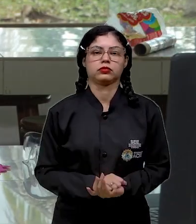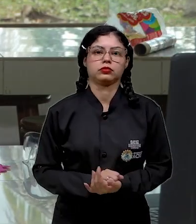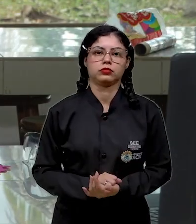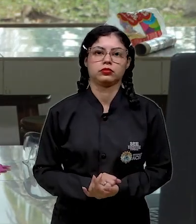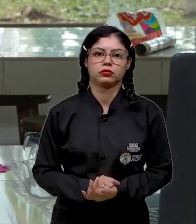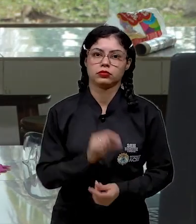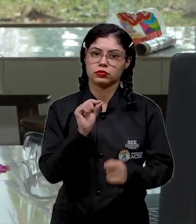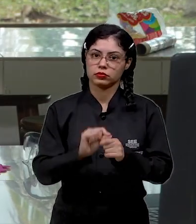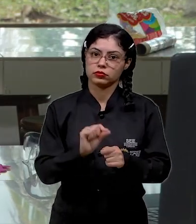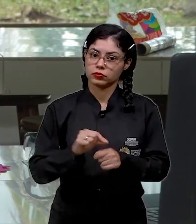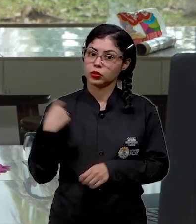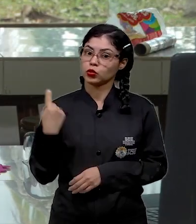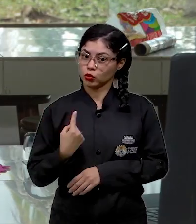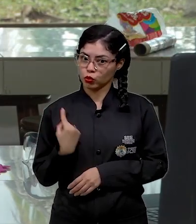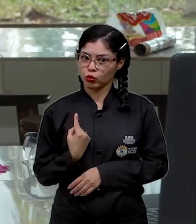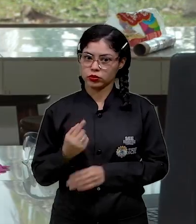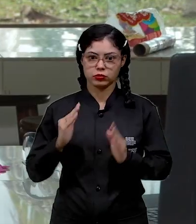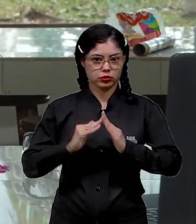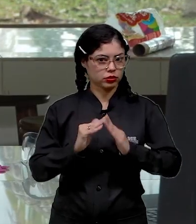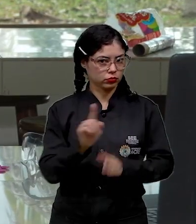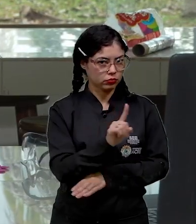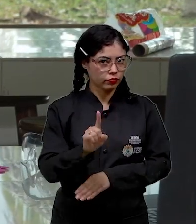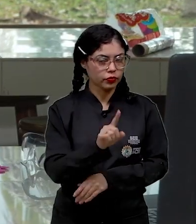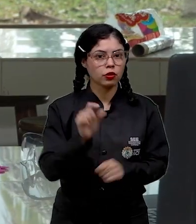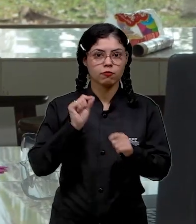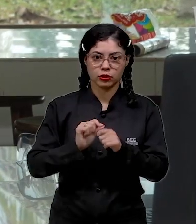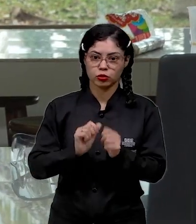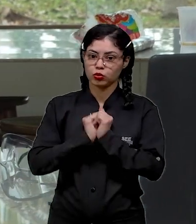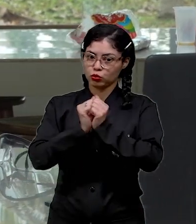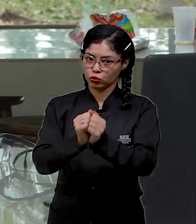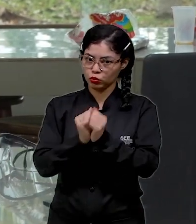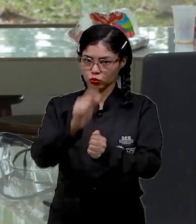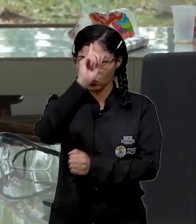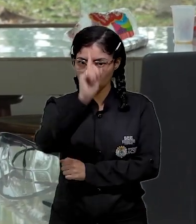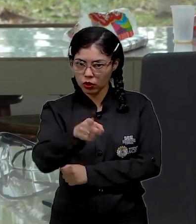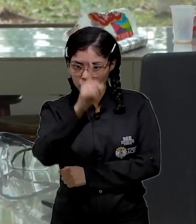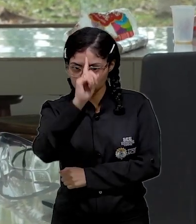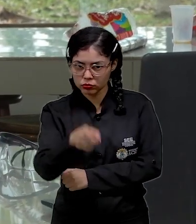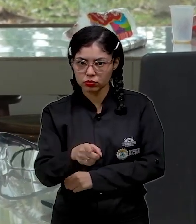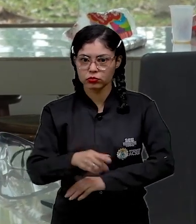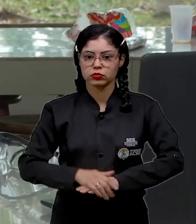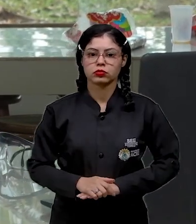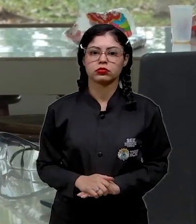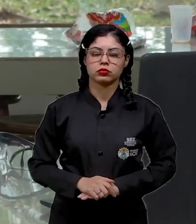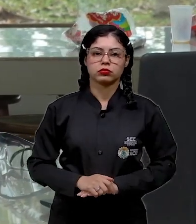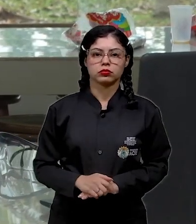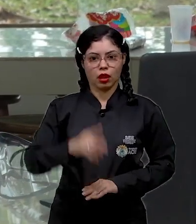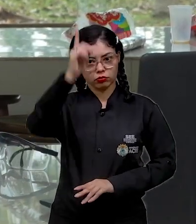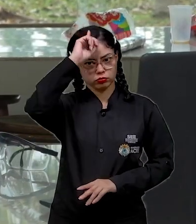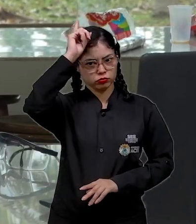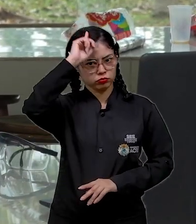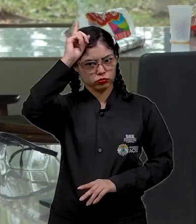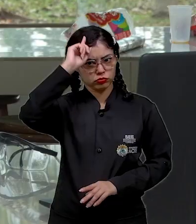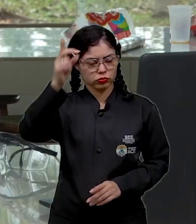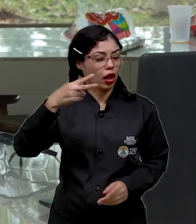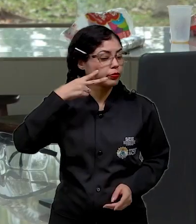Não façam esses experimentos em casa, né? Façam somente na presença de algum adulto, né,